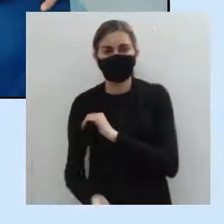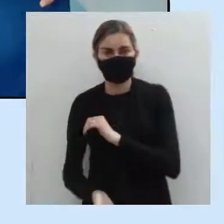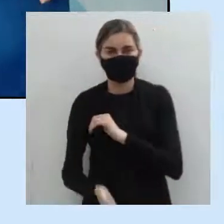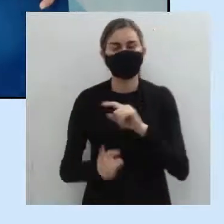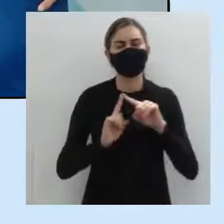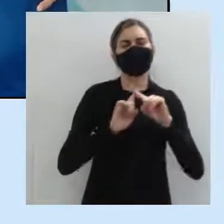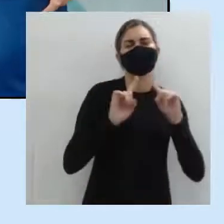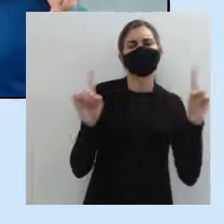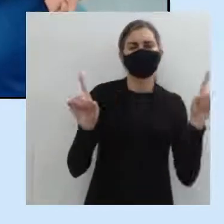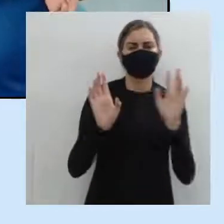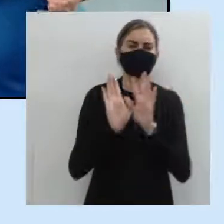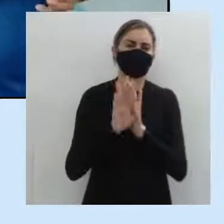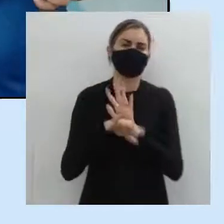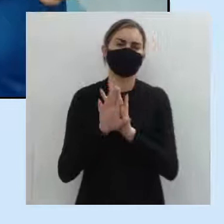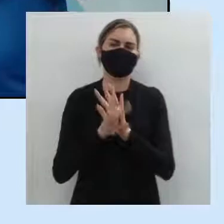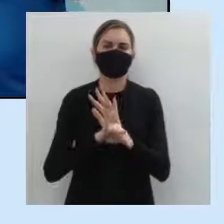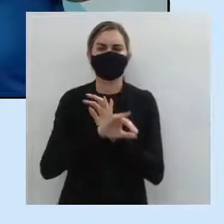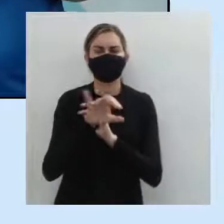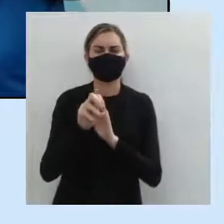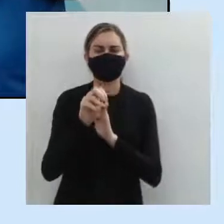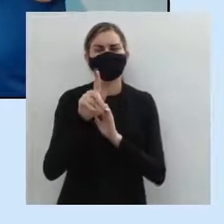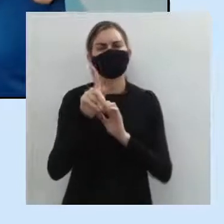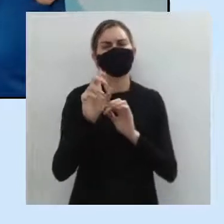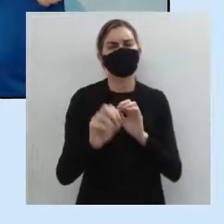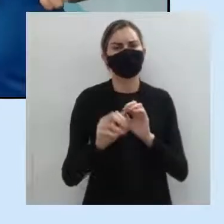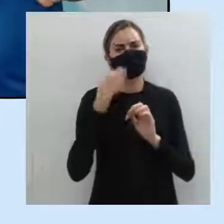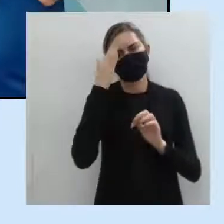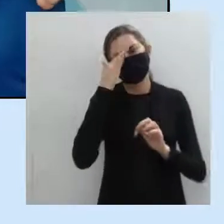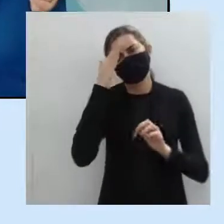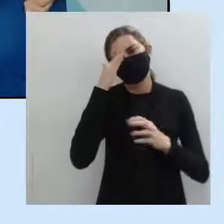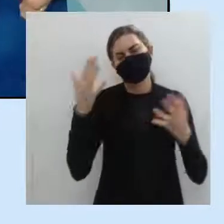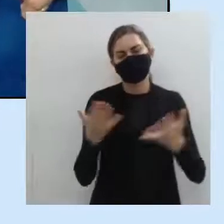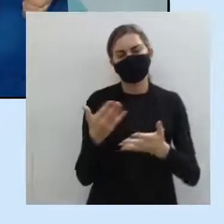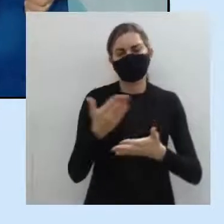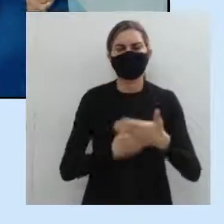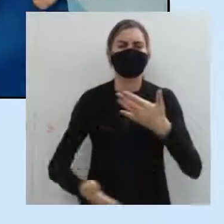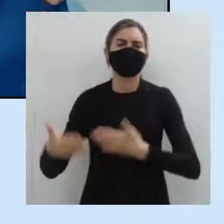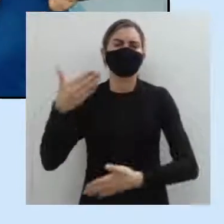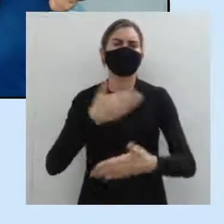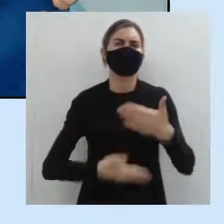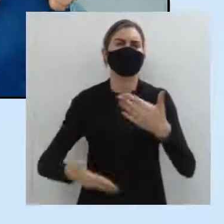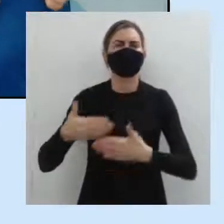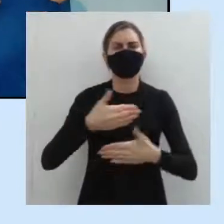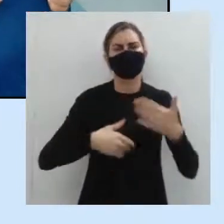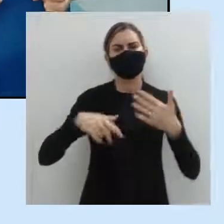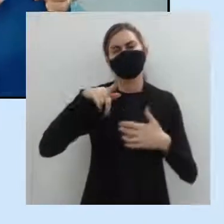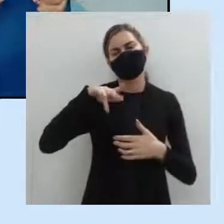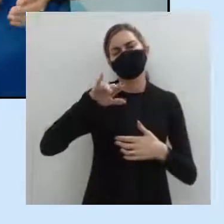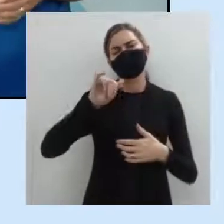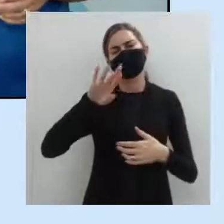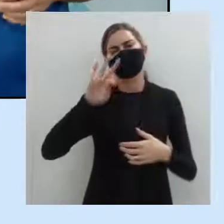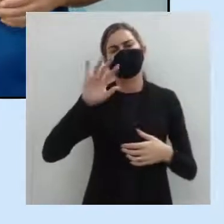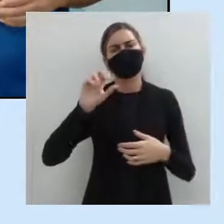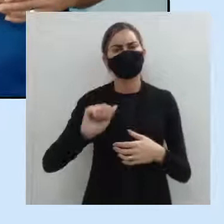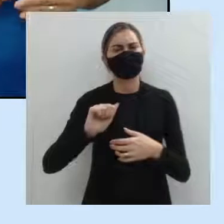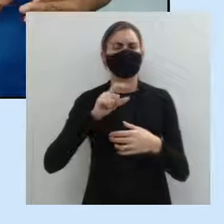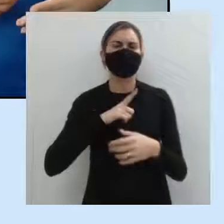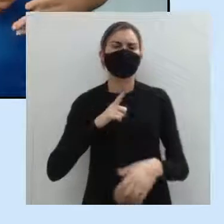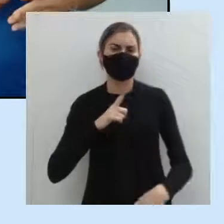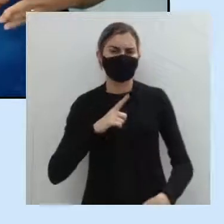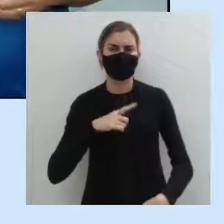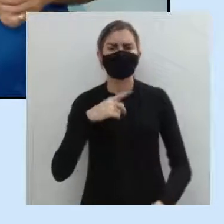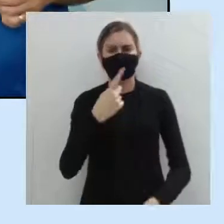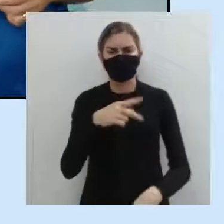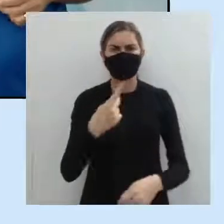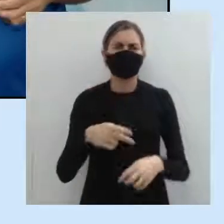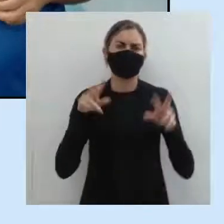aí é o conceito de jogo. Vamos entender agora qual é a relação que a ginástica tem com